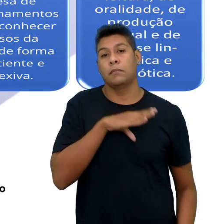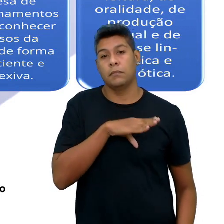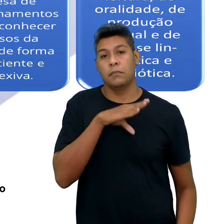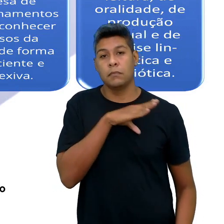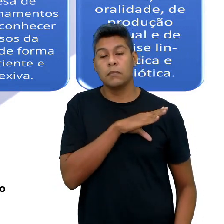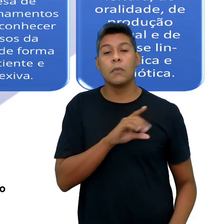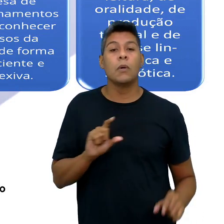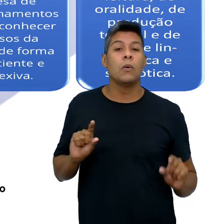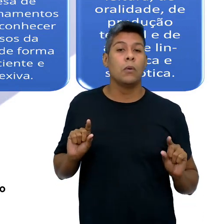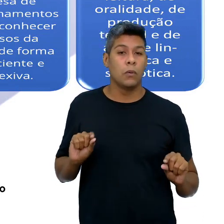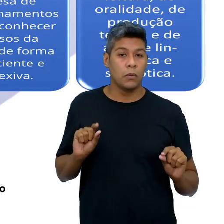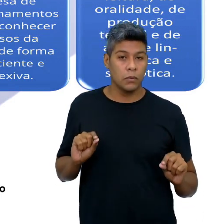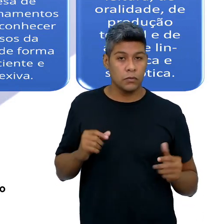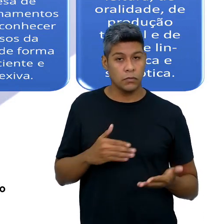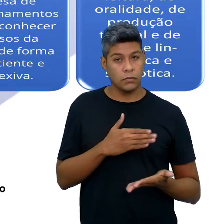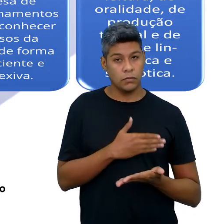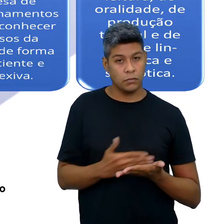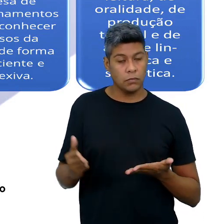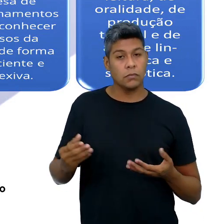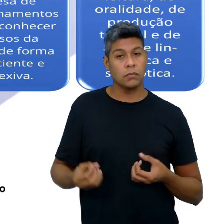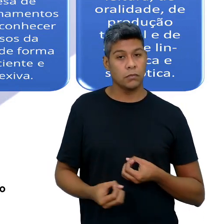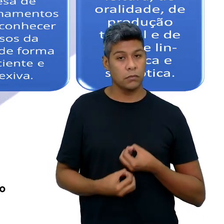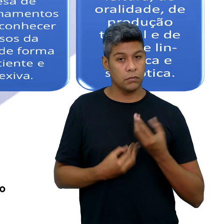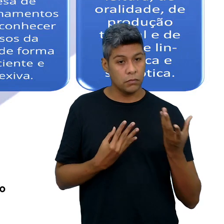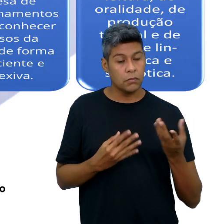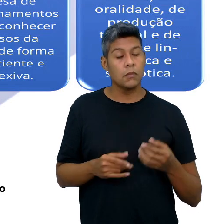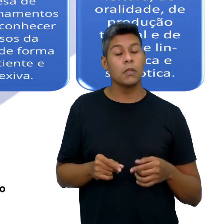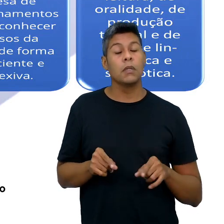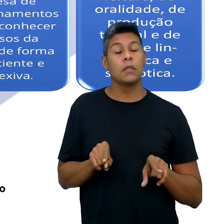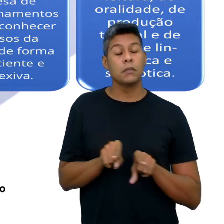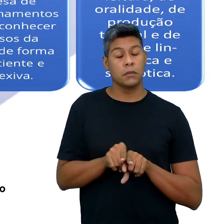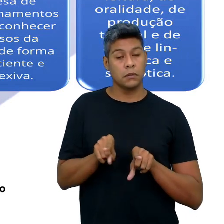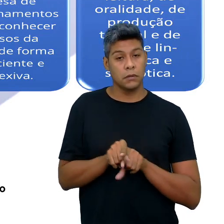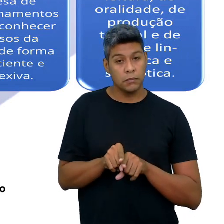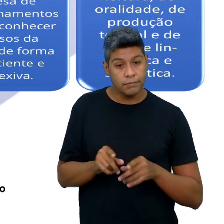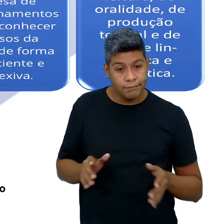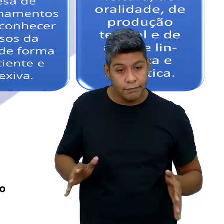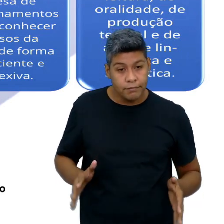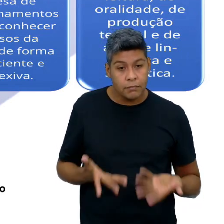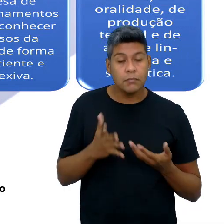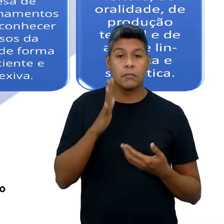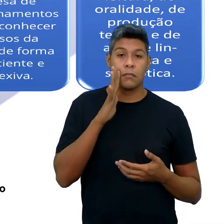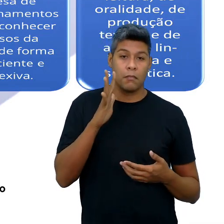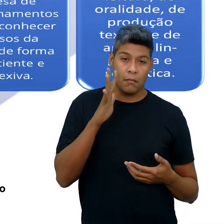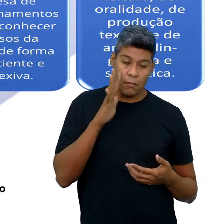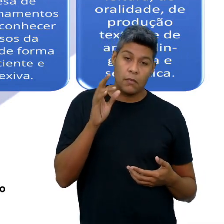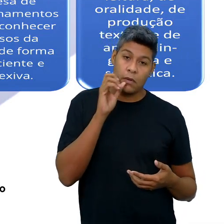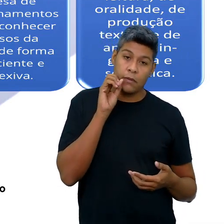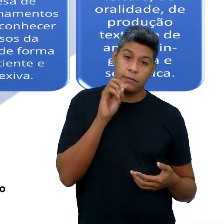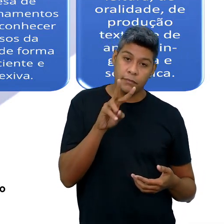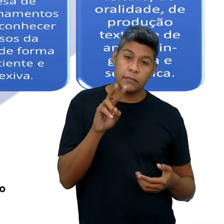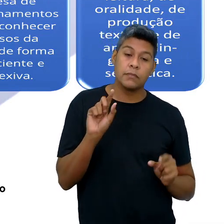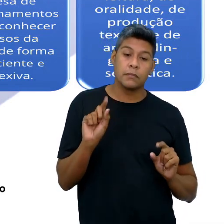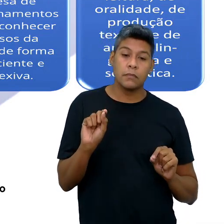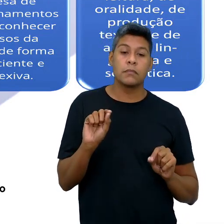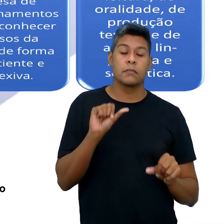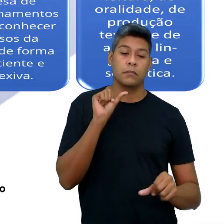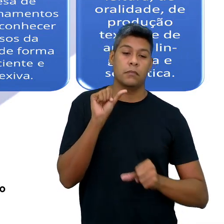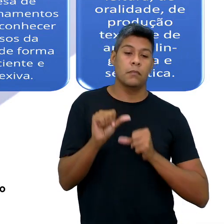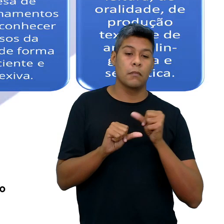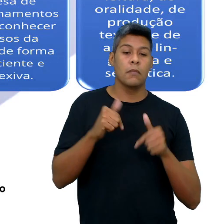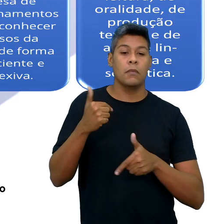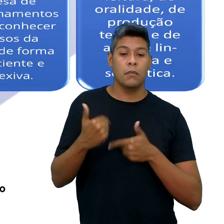sob a ótica enunciativa discursiva, e tais aportes teóricos, eles visam impactar aí o